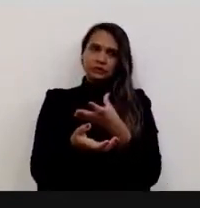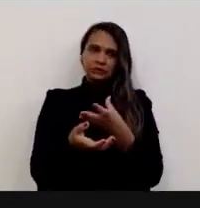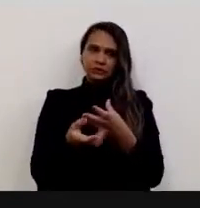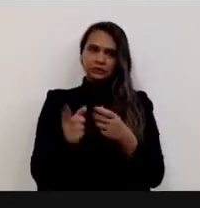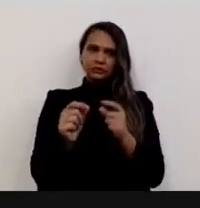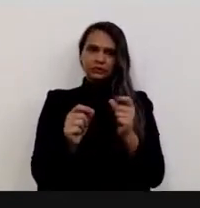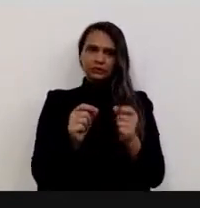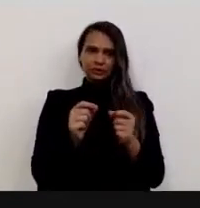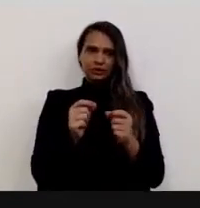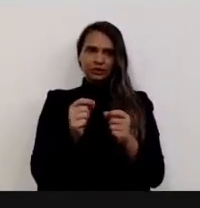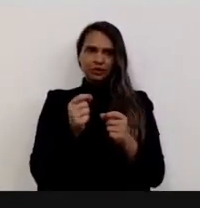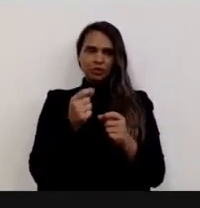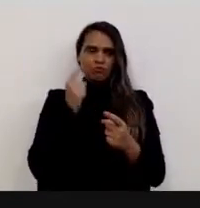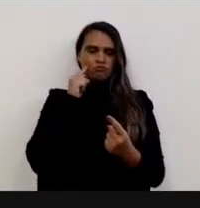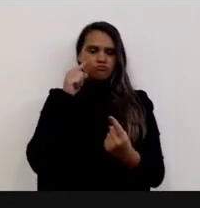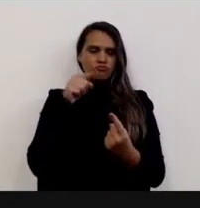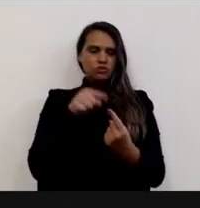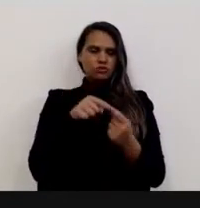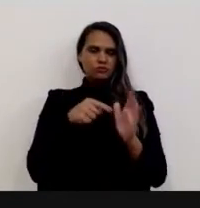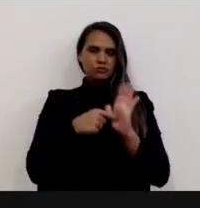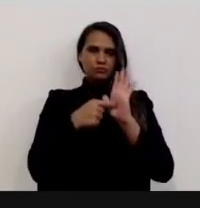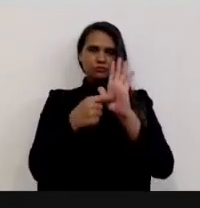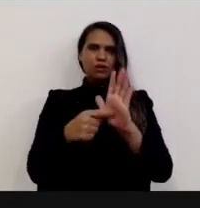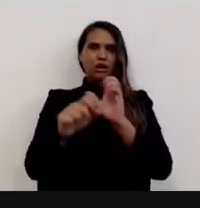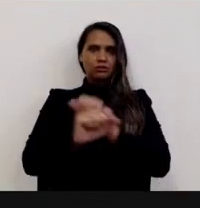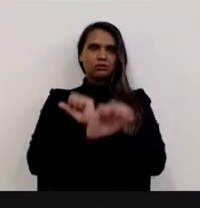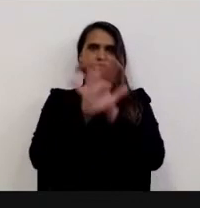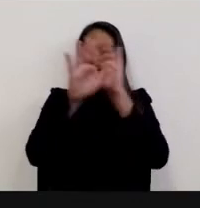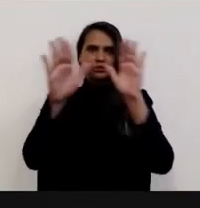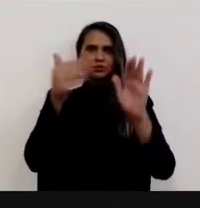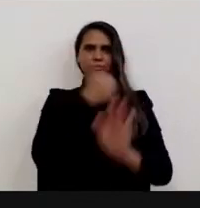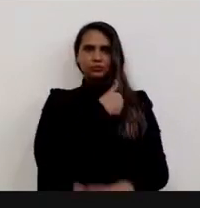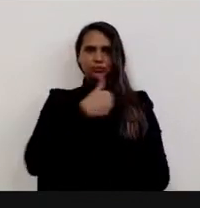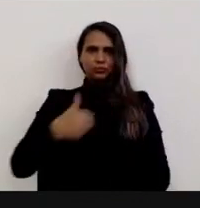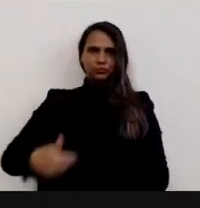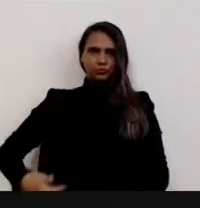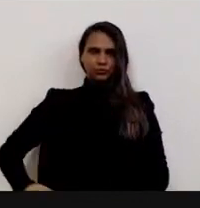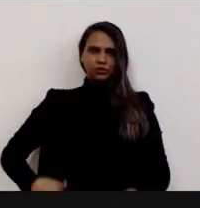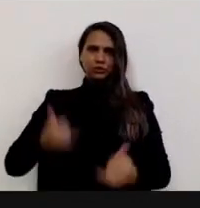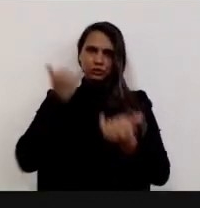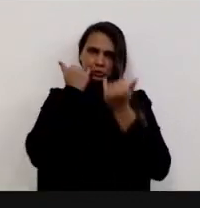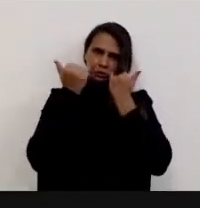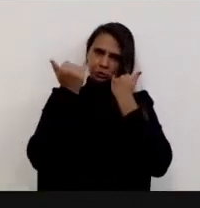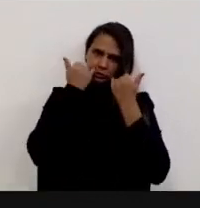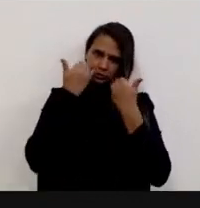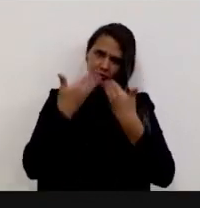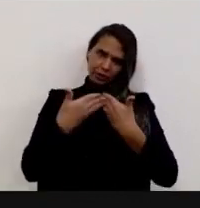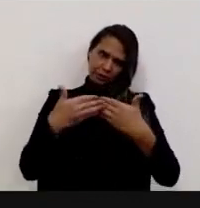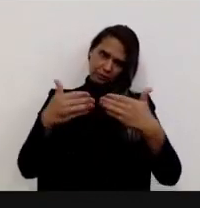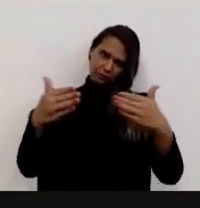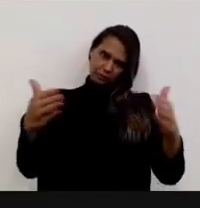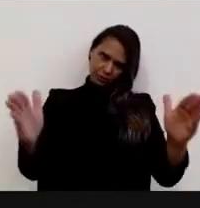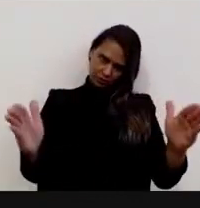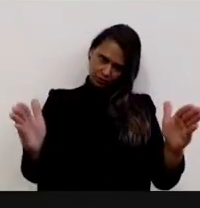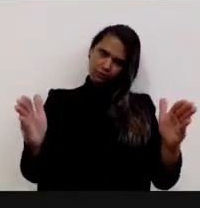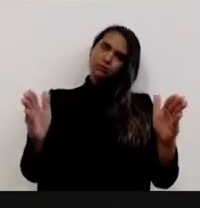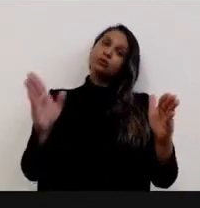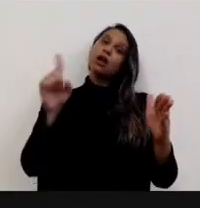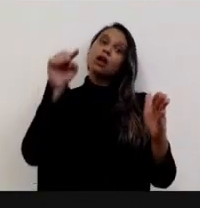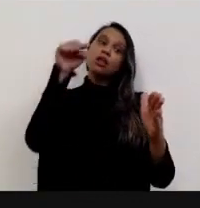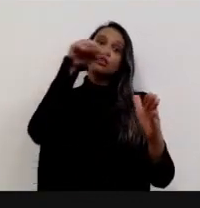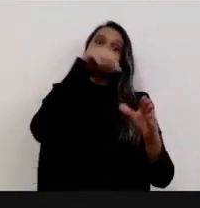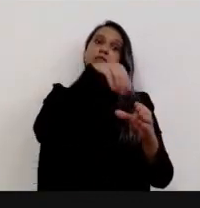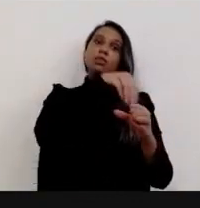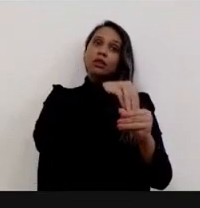de transparência e controle social, o governo gerou os dados abertos governamentais, onde, dentro desses